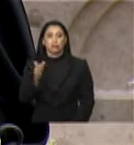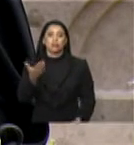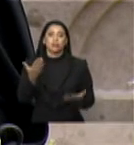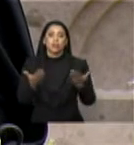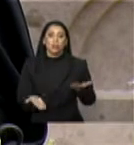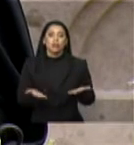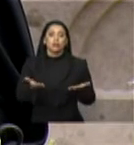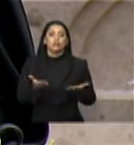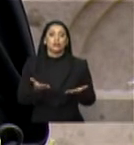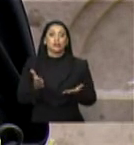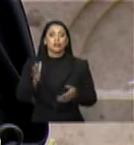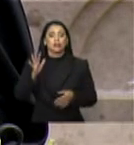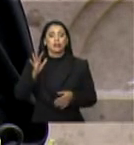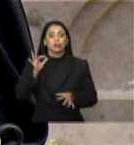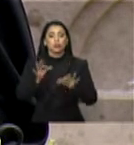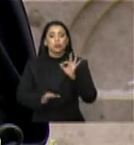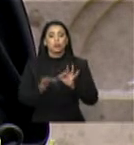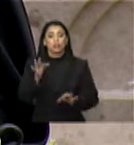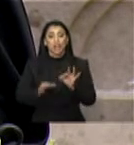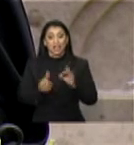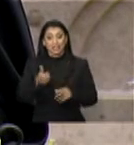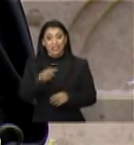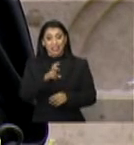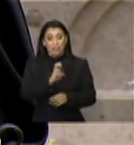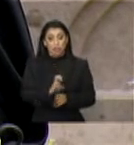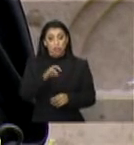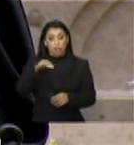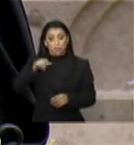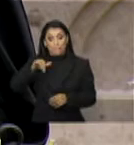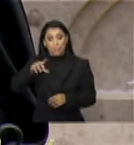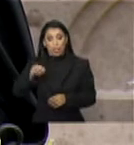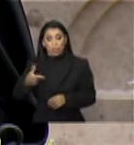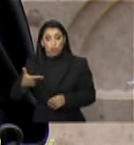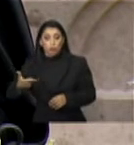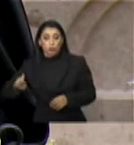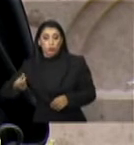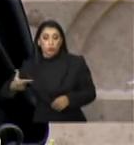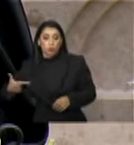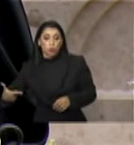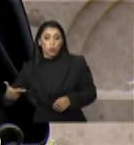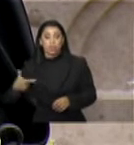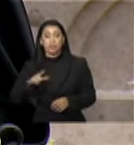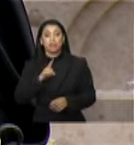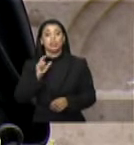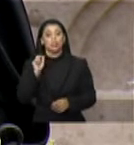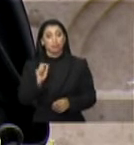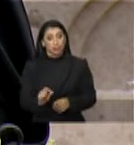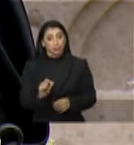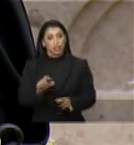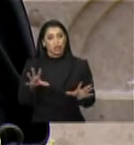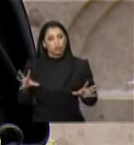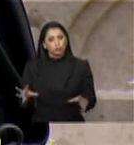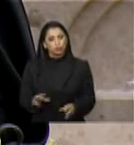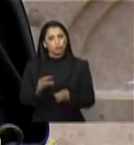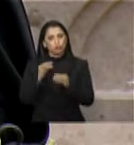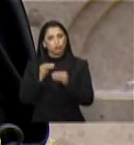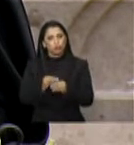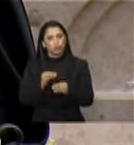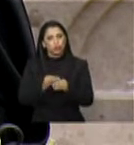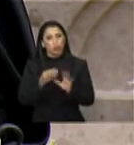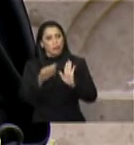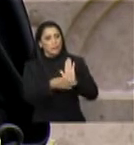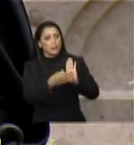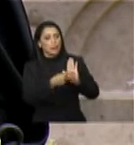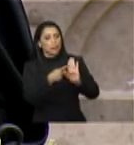rescisória foi ajuizada em 15 de maio de 2002 e se encontra sintetizada nos termos do